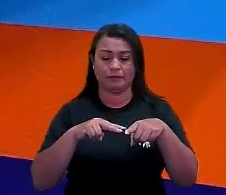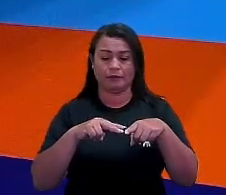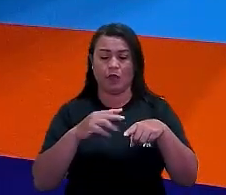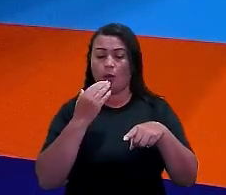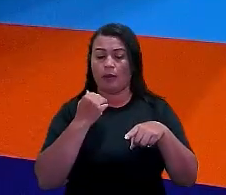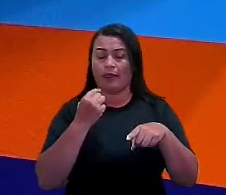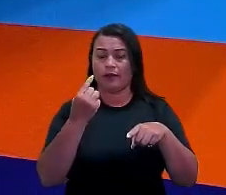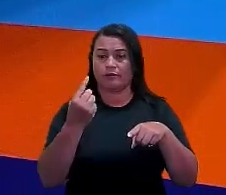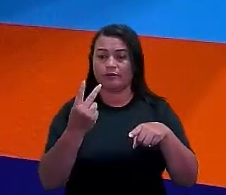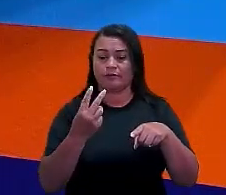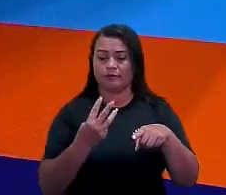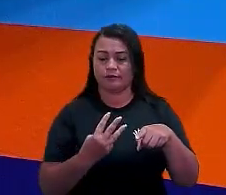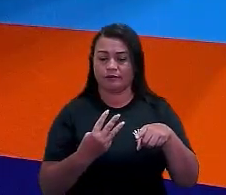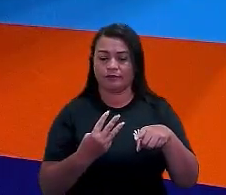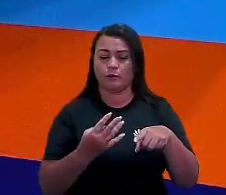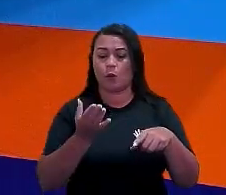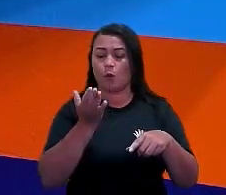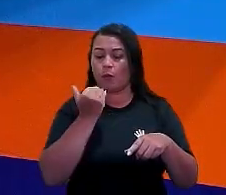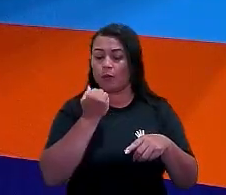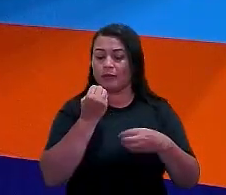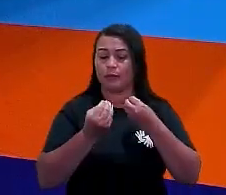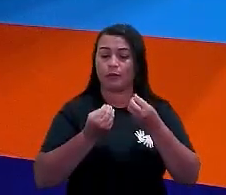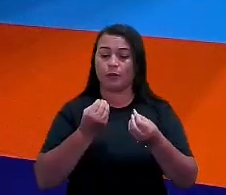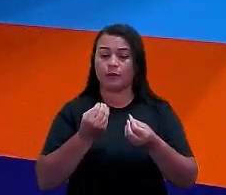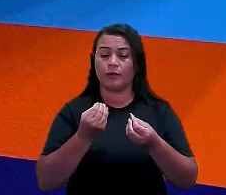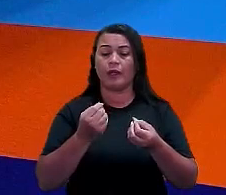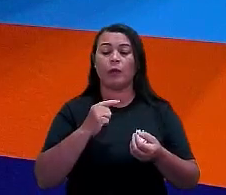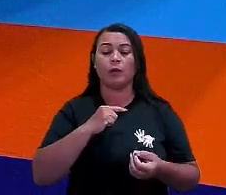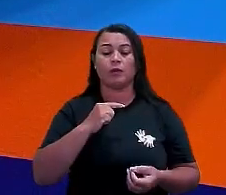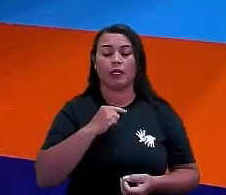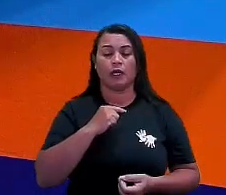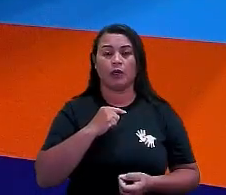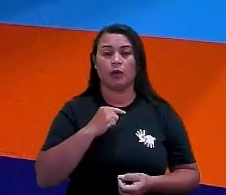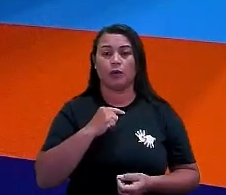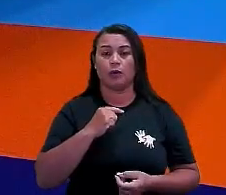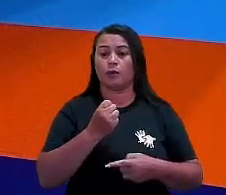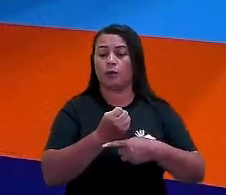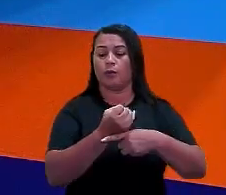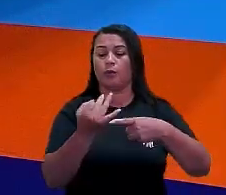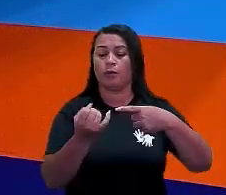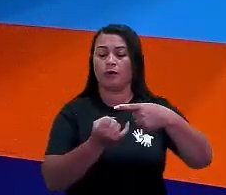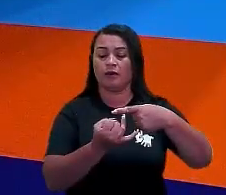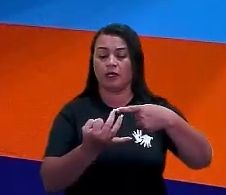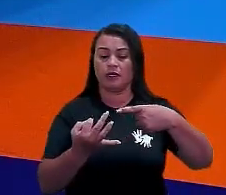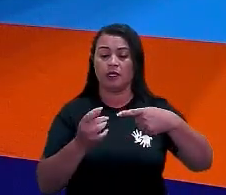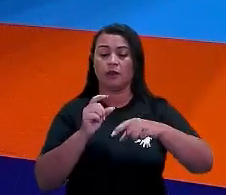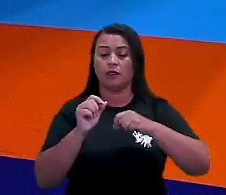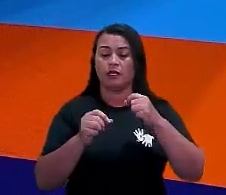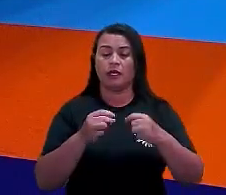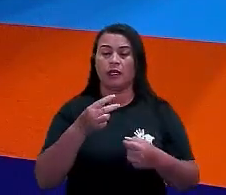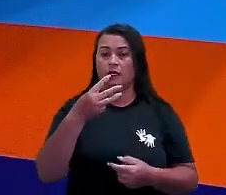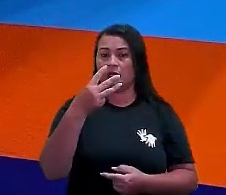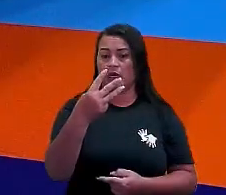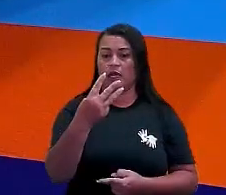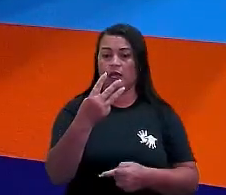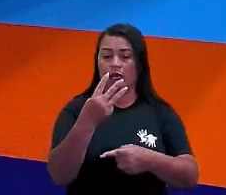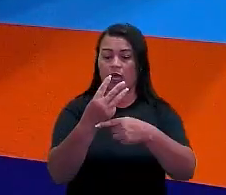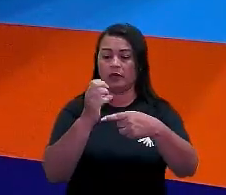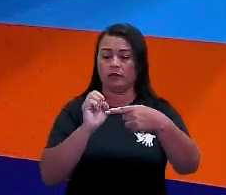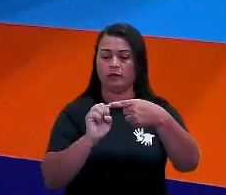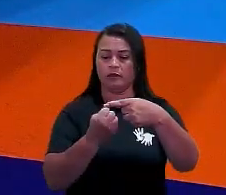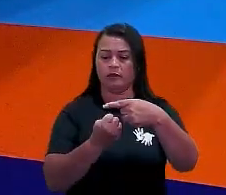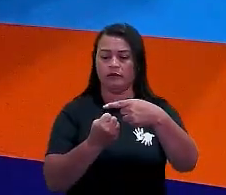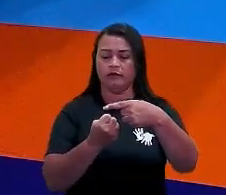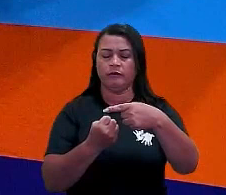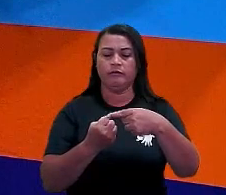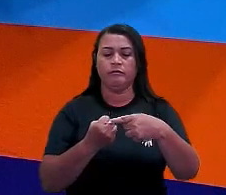2, 3. Então, o que é que eu tenho aqui? Eu tenho uma fração de 3/8,